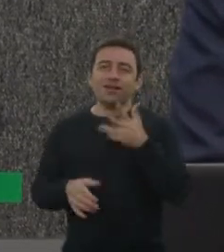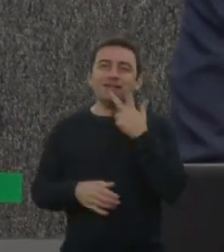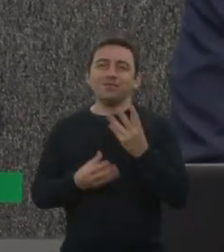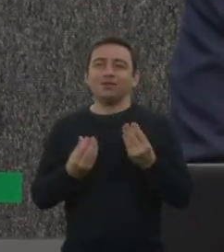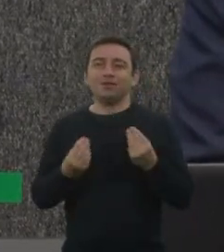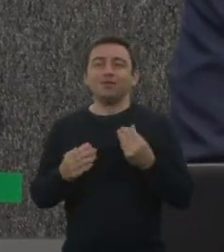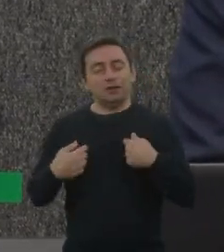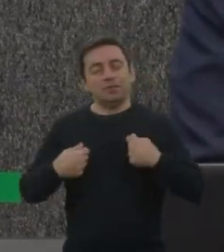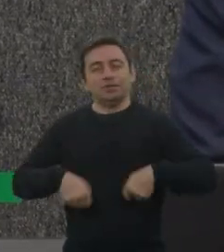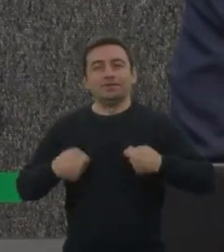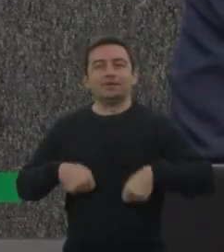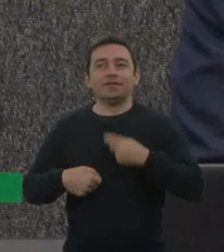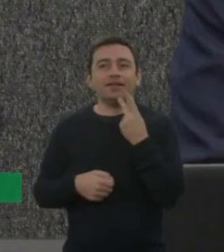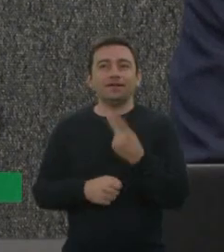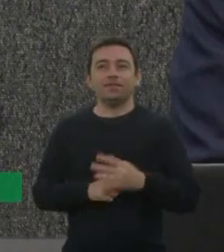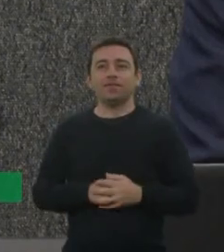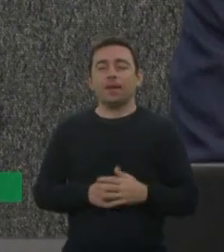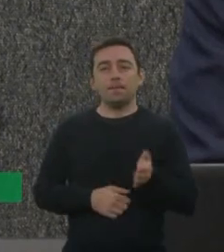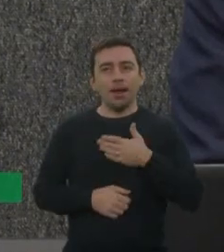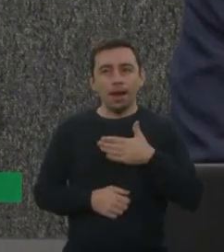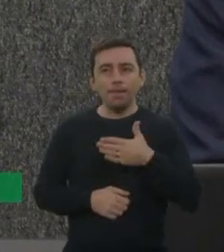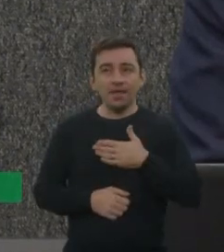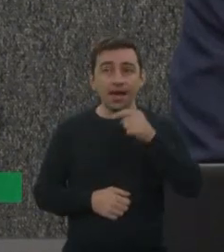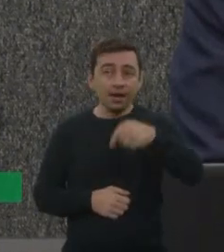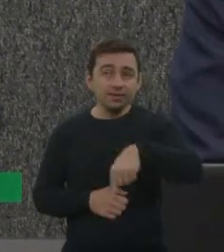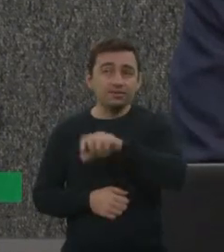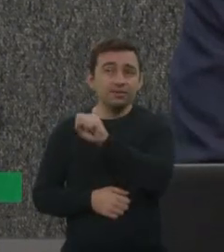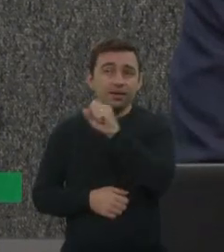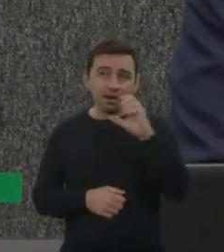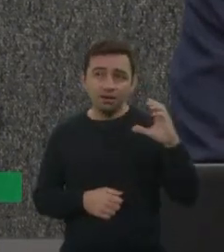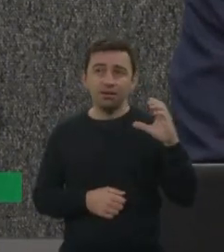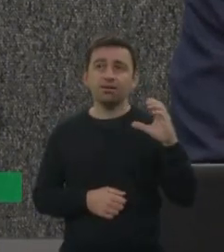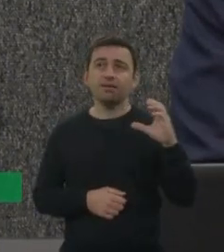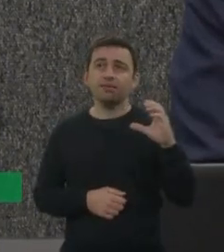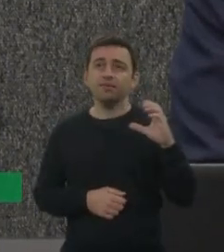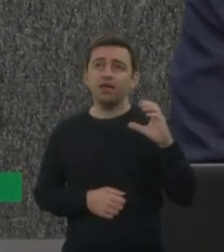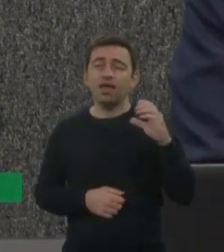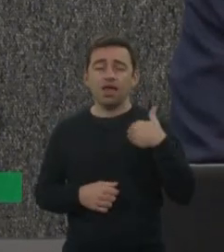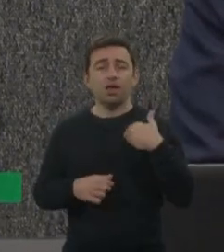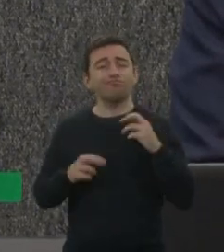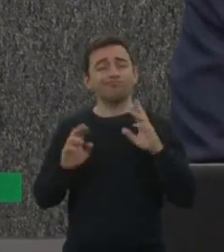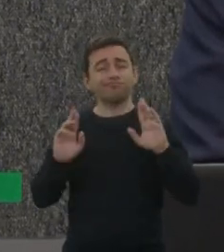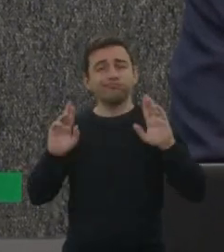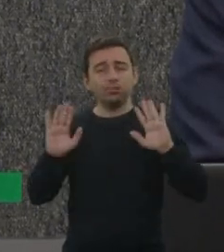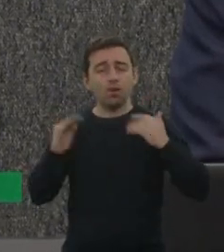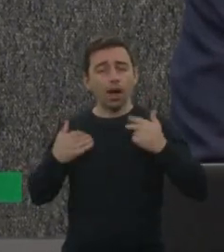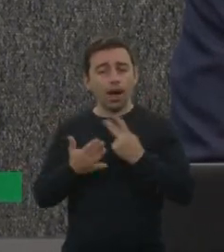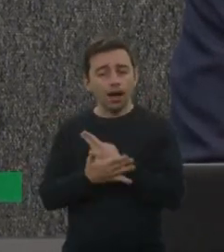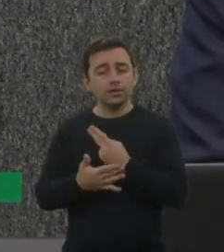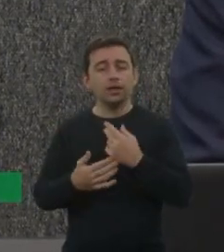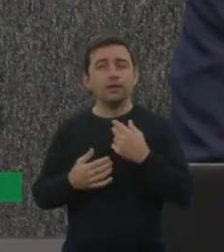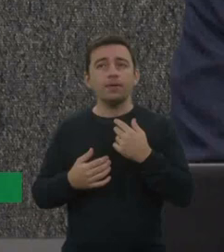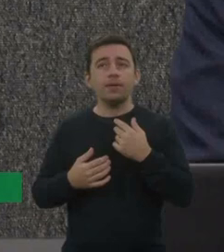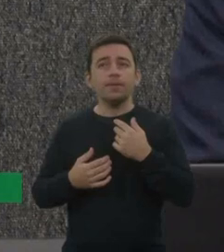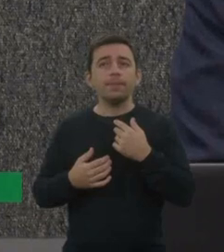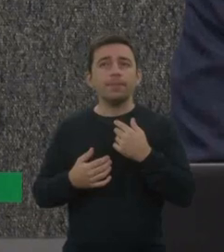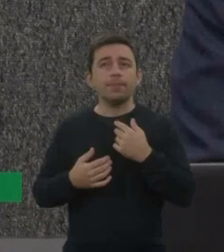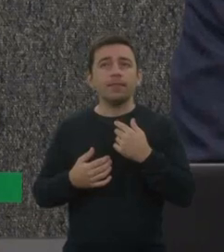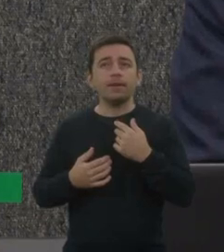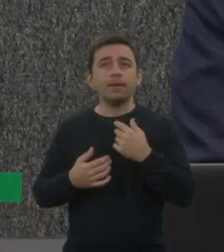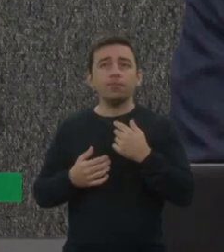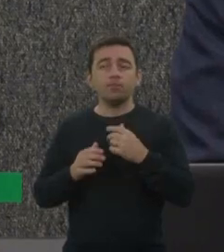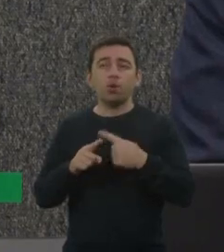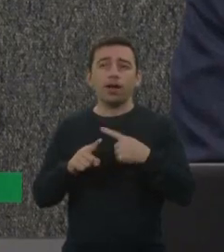dizer. Para mim, ainda em Santa Catarina, tomara que eu esteja equivocada por ser os primeiros dias